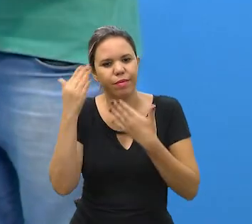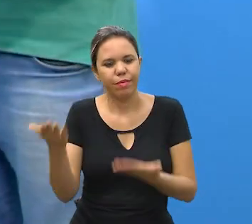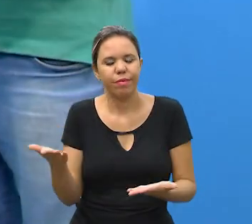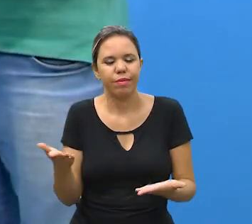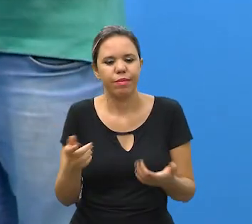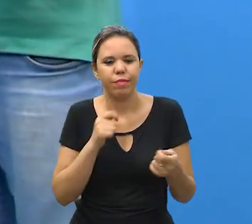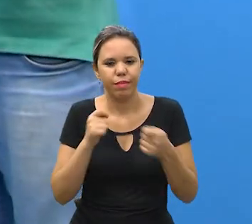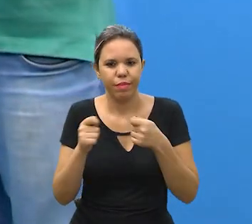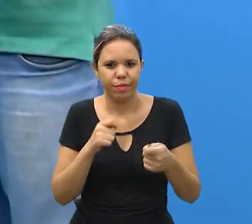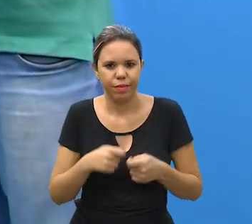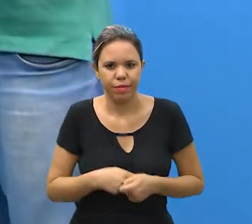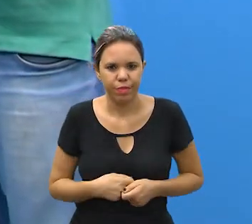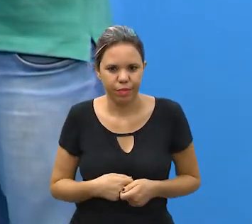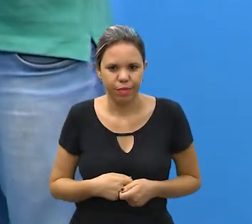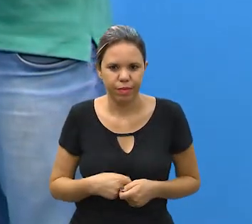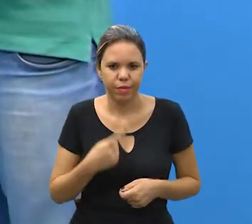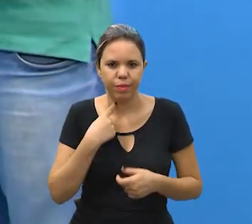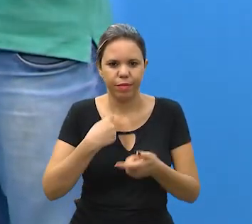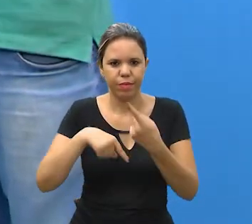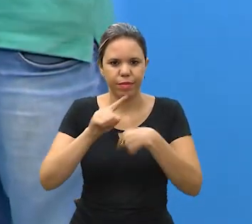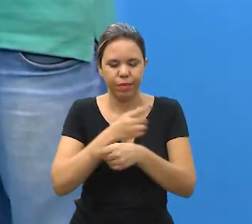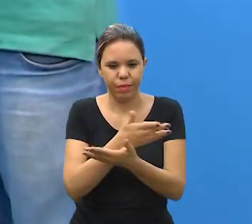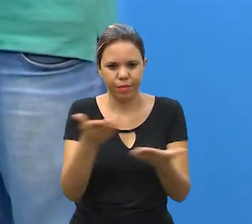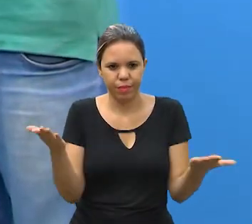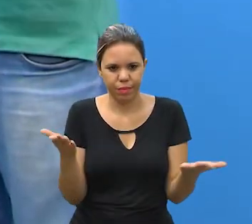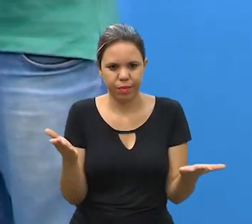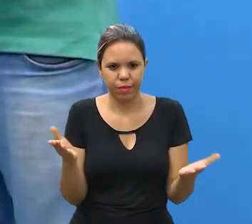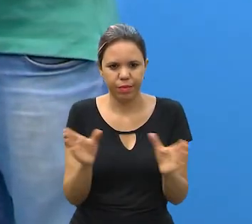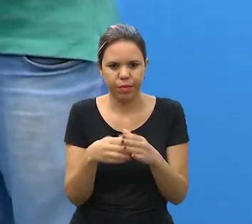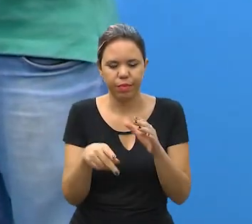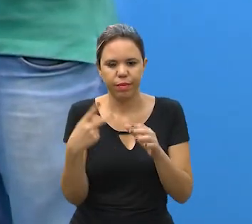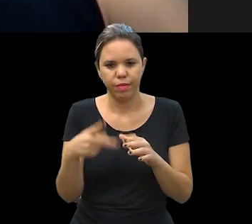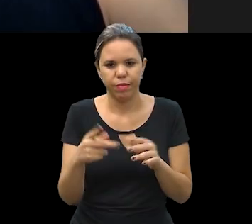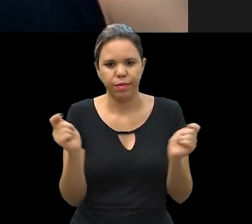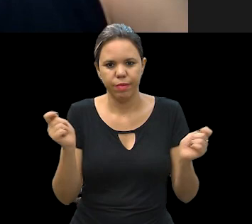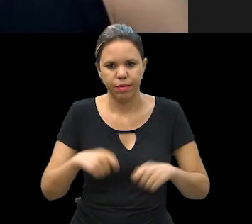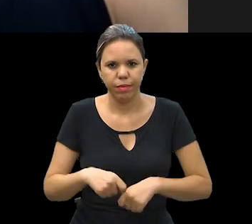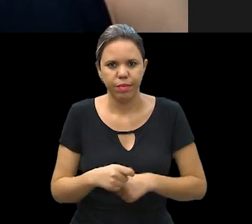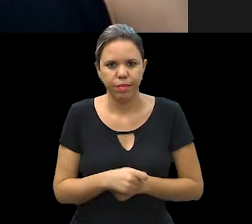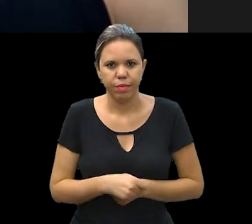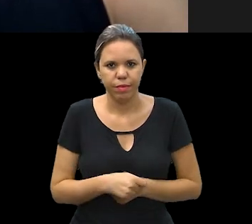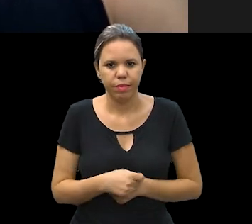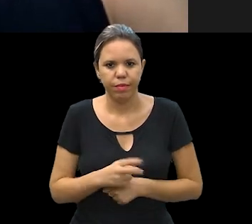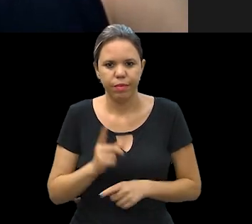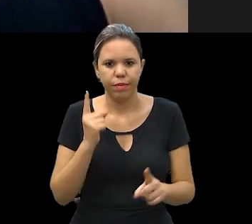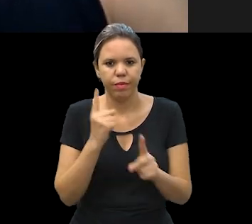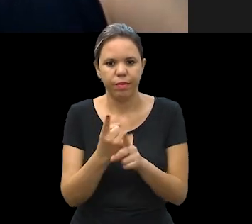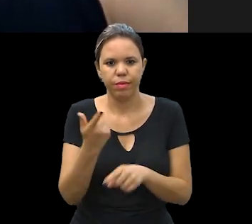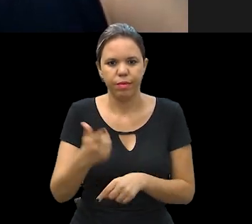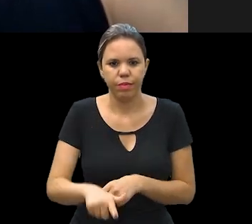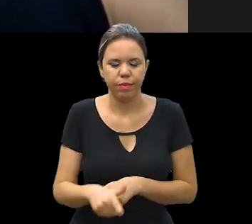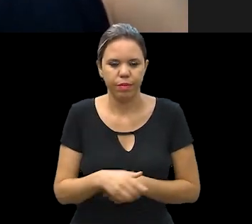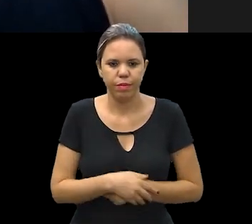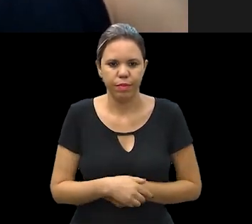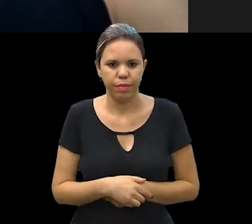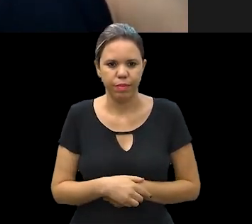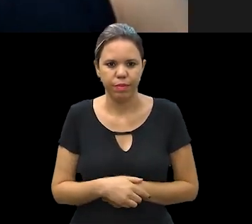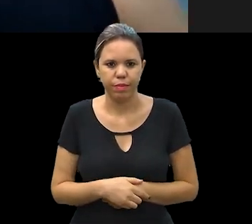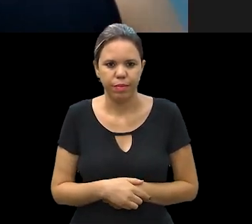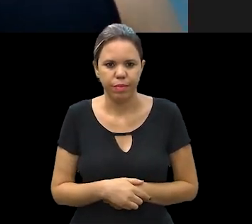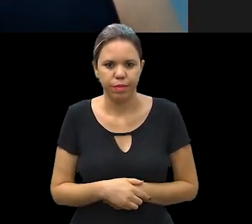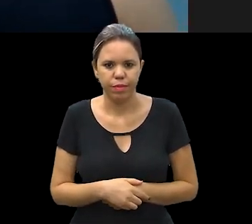muito obrigado por essa entrevista. Desejo sucesso ao Old Chevy e assim que for possível, a gente se encontra novamente